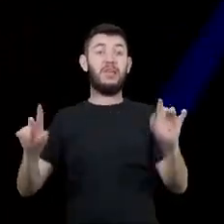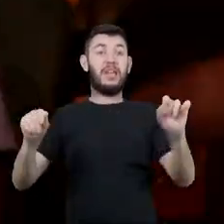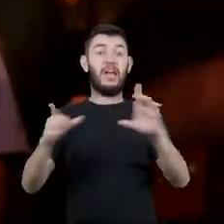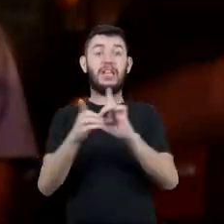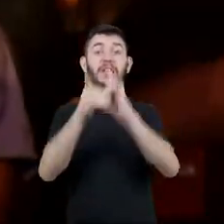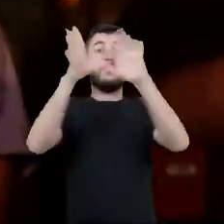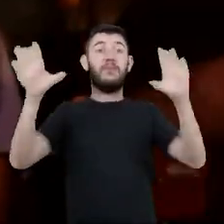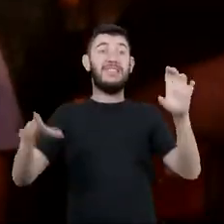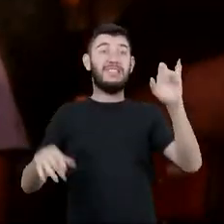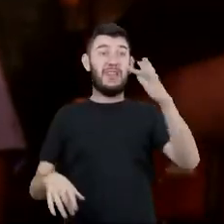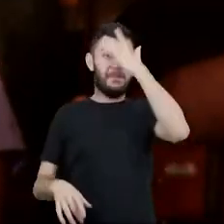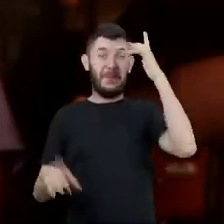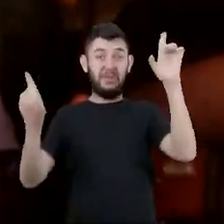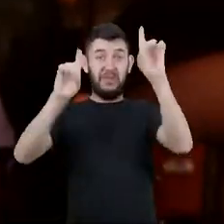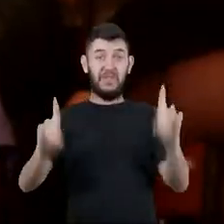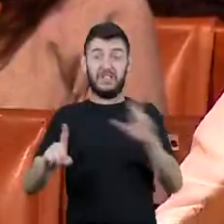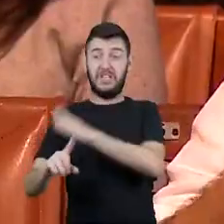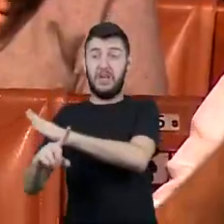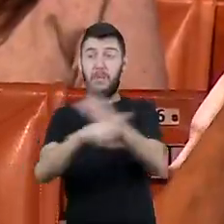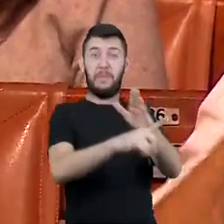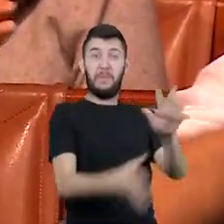deficiência.